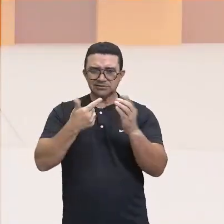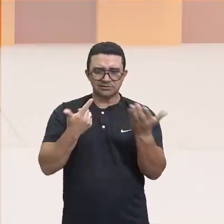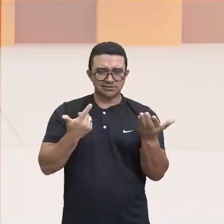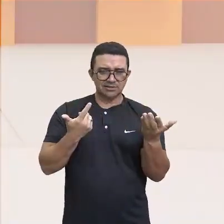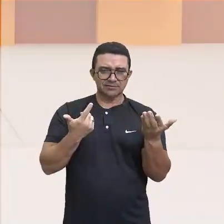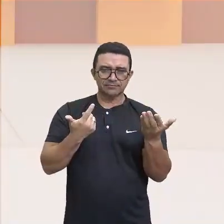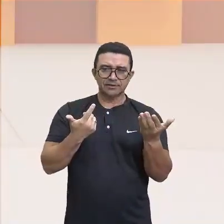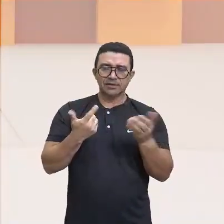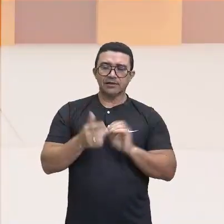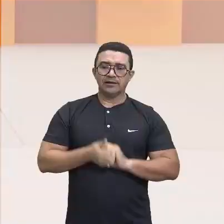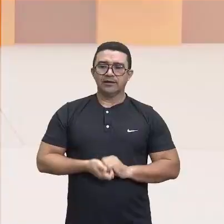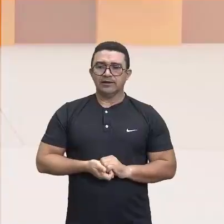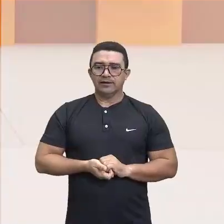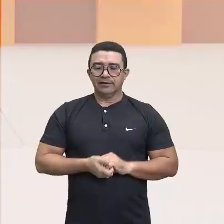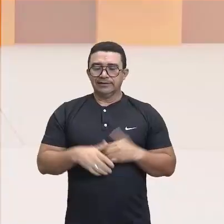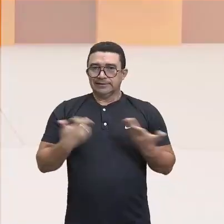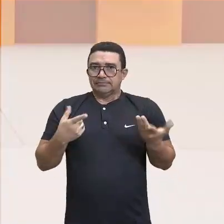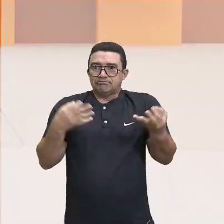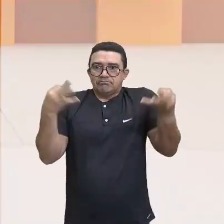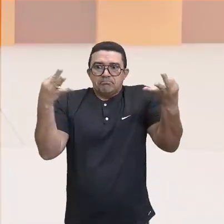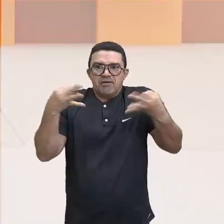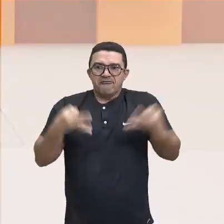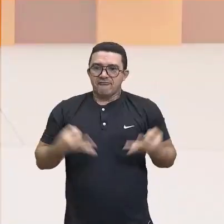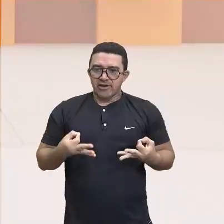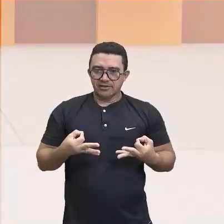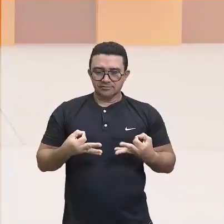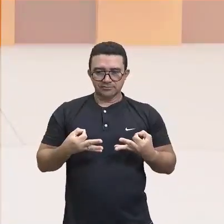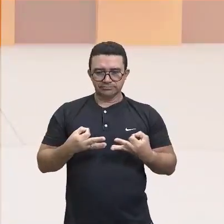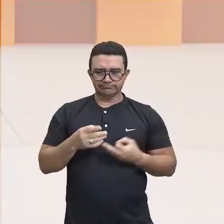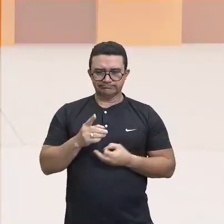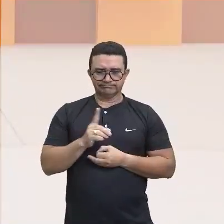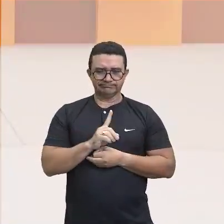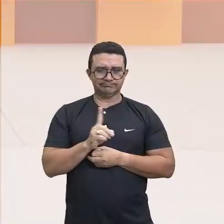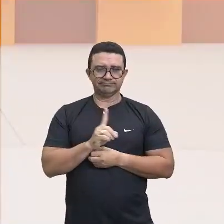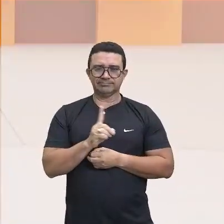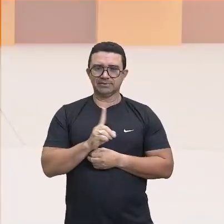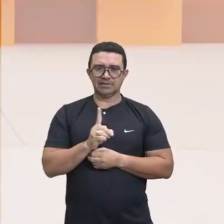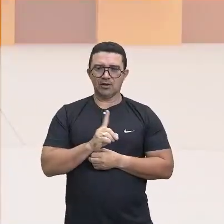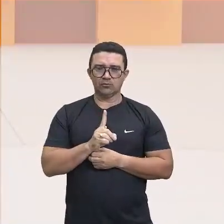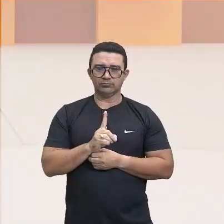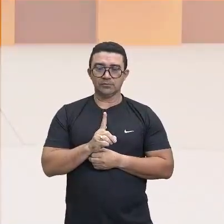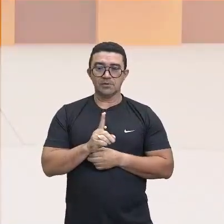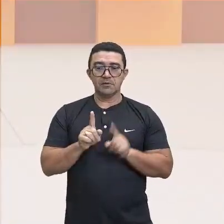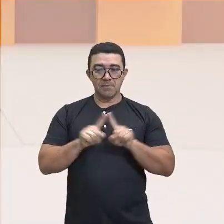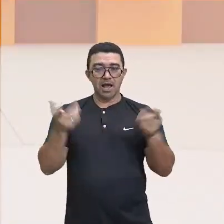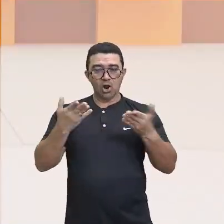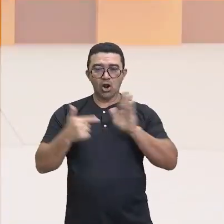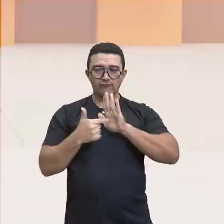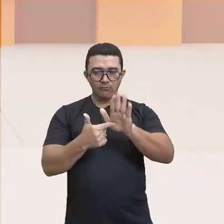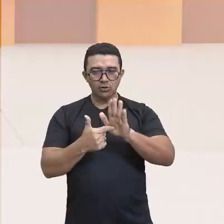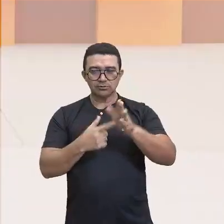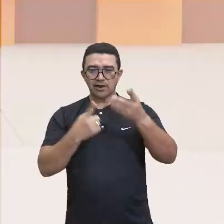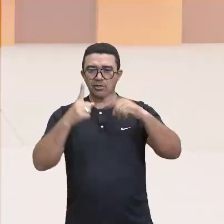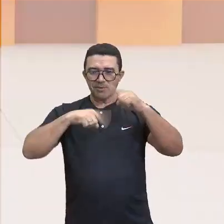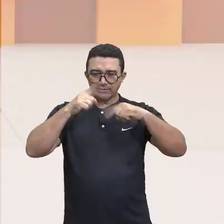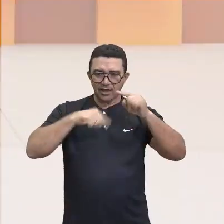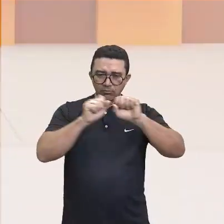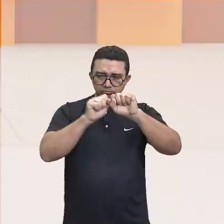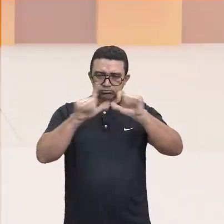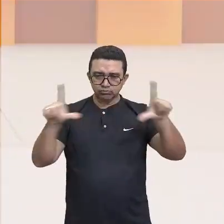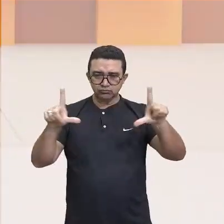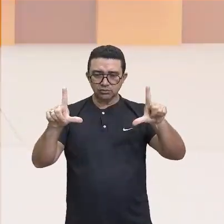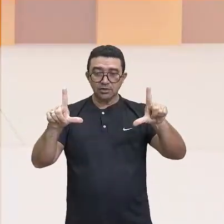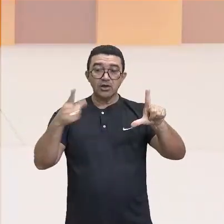é necessariamente essa perfeição toda, né? Como a gente vai continuar vendo agora aí, né? No nosso material que a gente tem